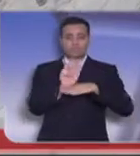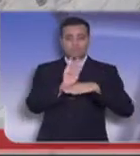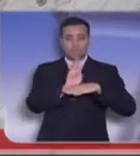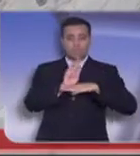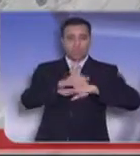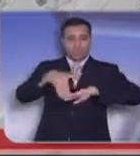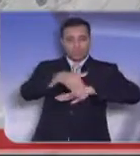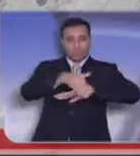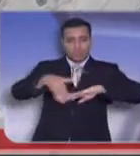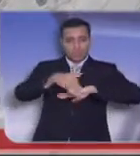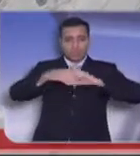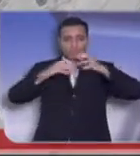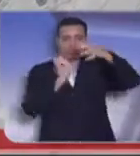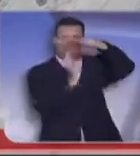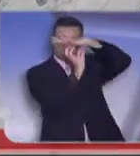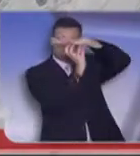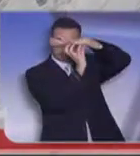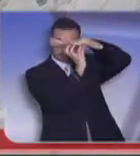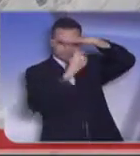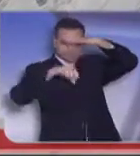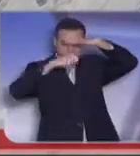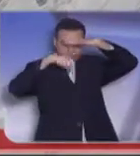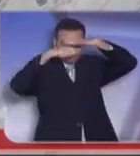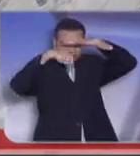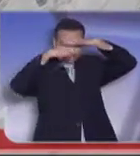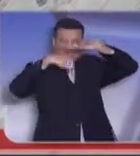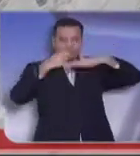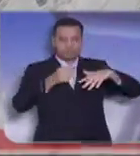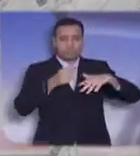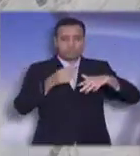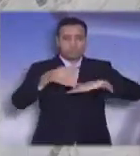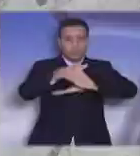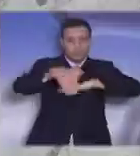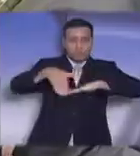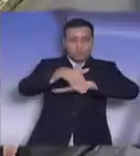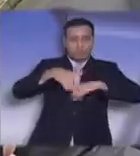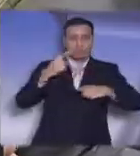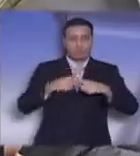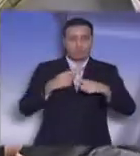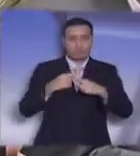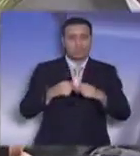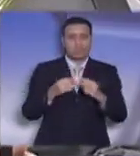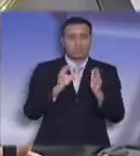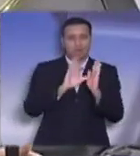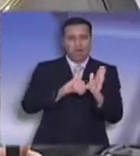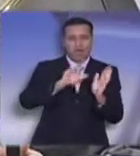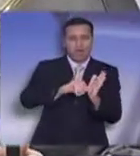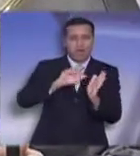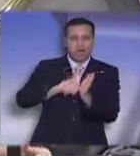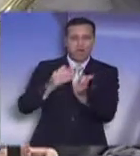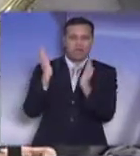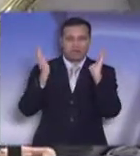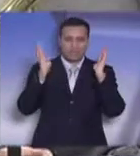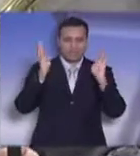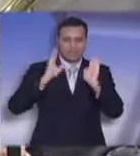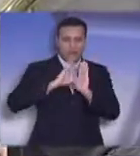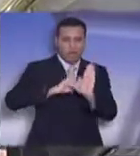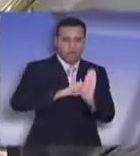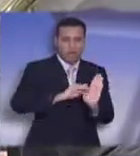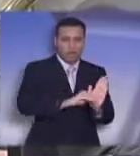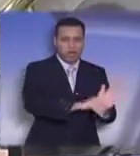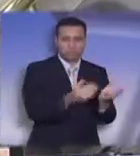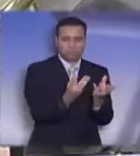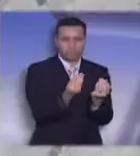de filmagens, de câmeras rodoviárias, porque o número de roubo de carga em estrada é